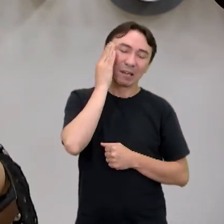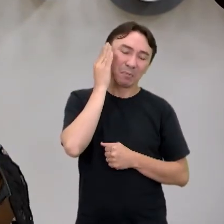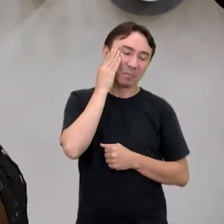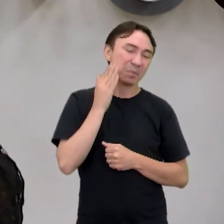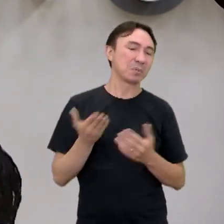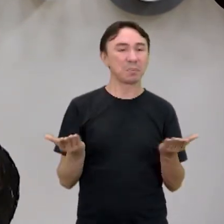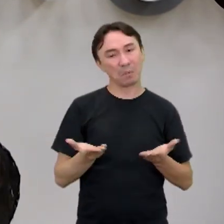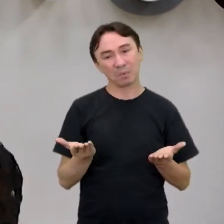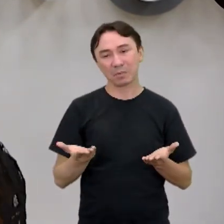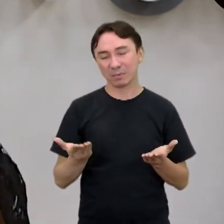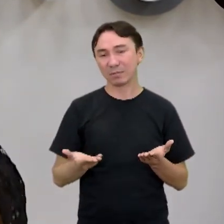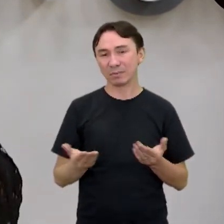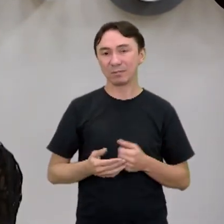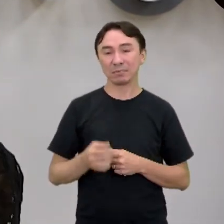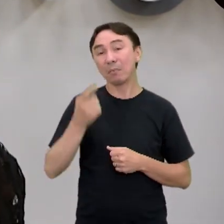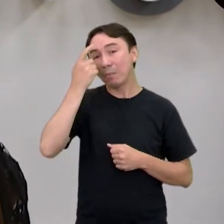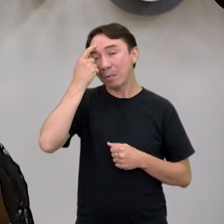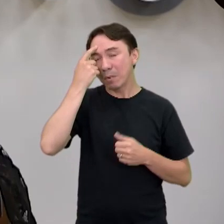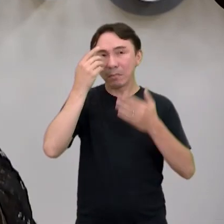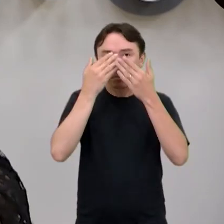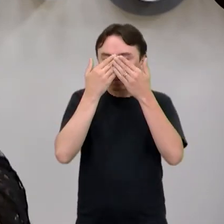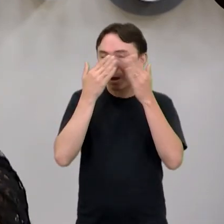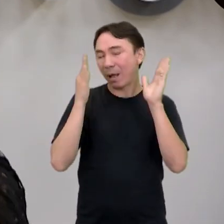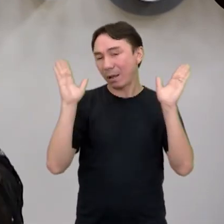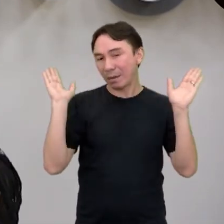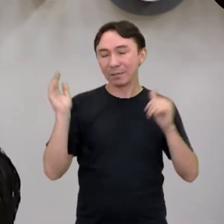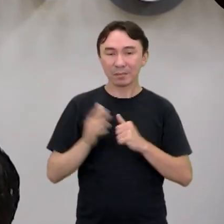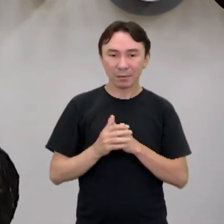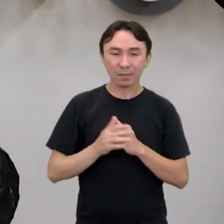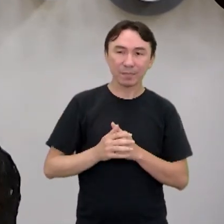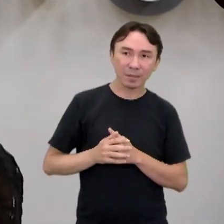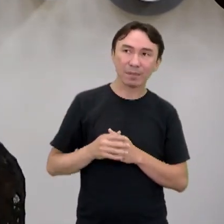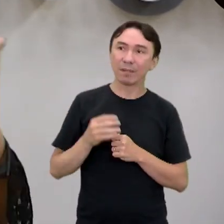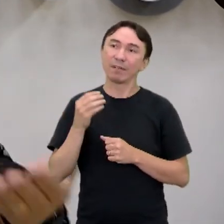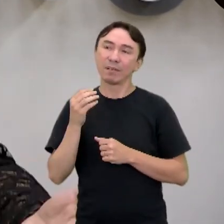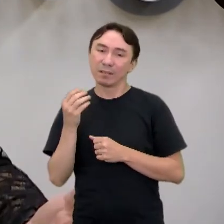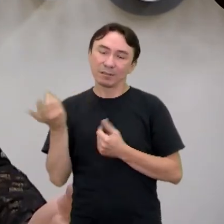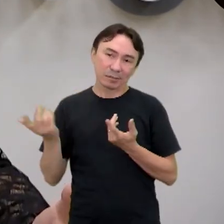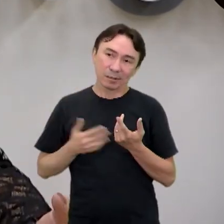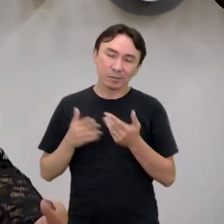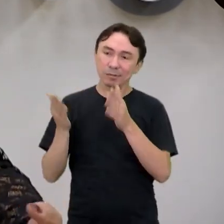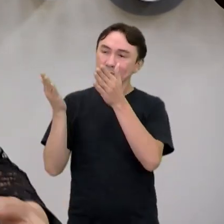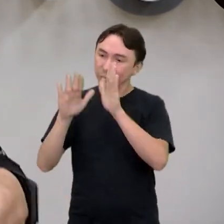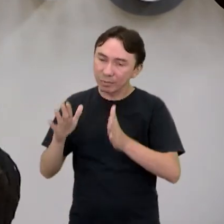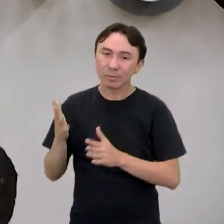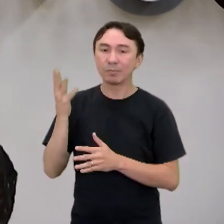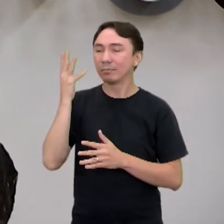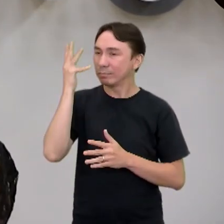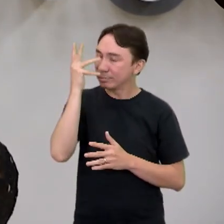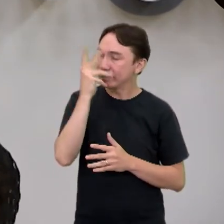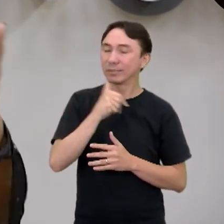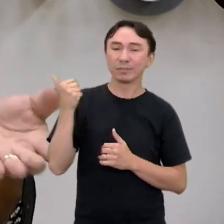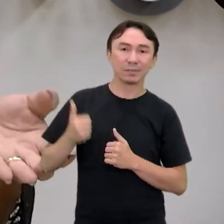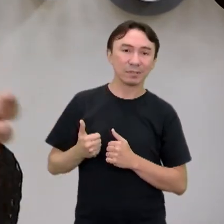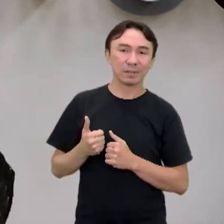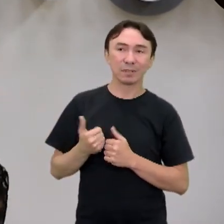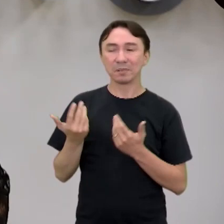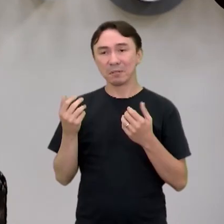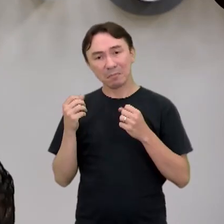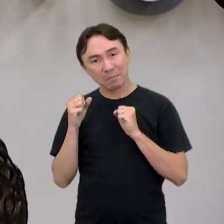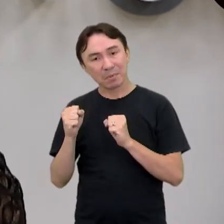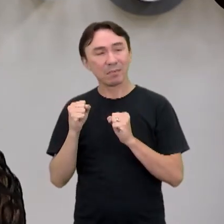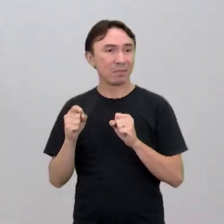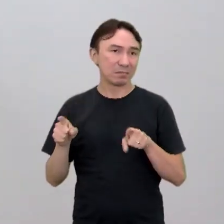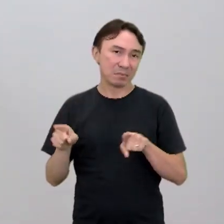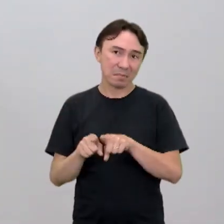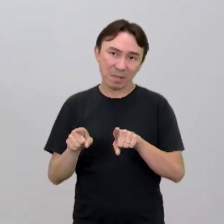aí aberto. Eu posso ser delicada, eu posso ser forte e eu posso jogar aquilo que eu quiser, eu posso estar onde eu quiser, né?